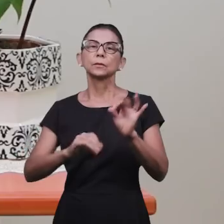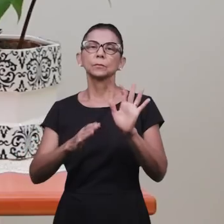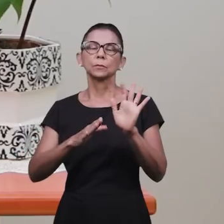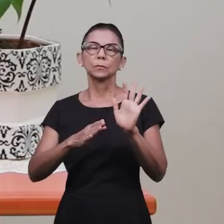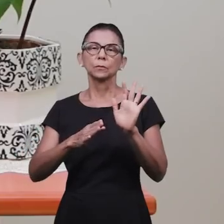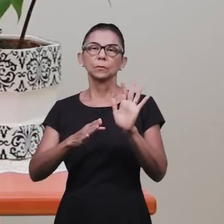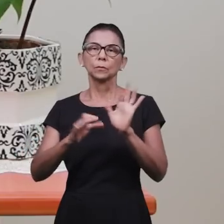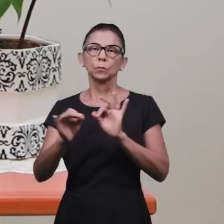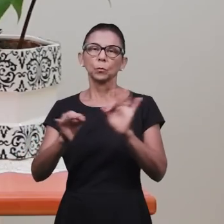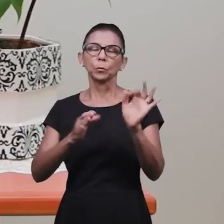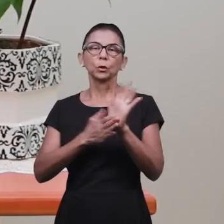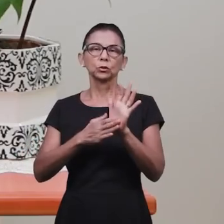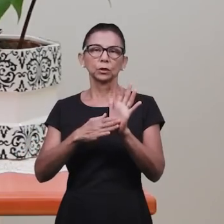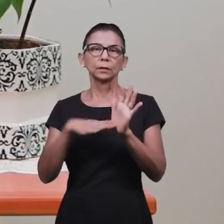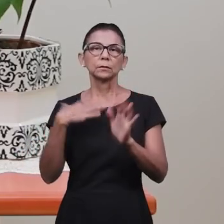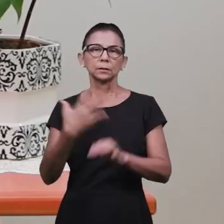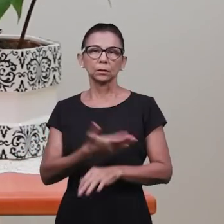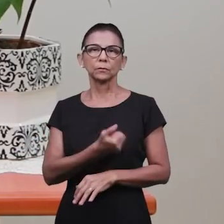Elas estavam caminhando